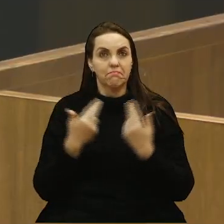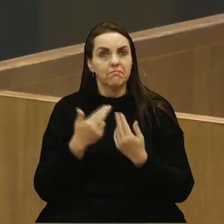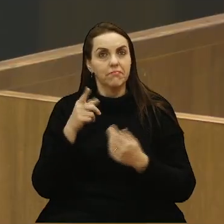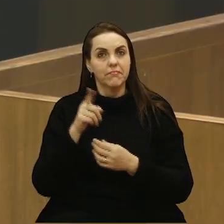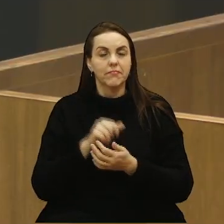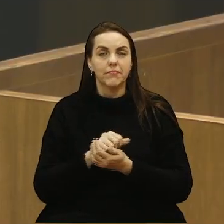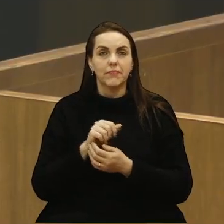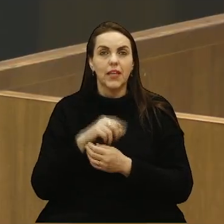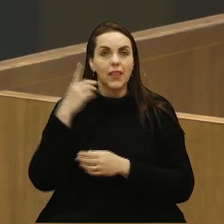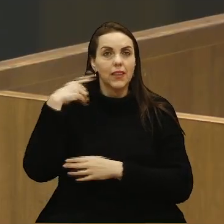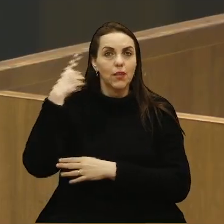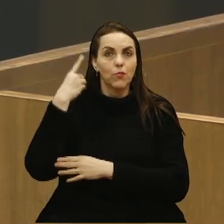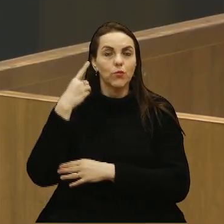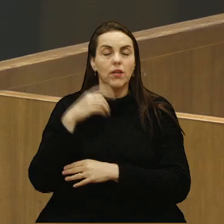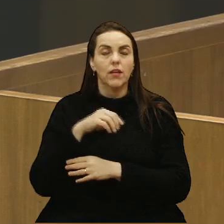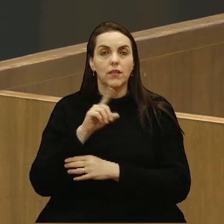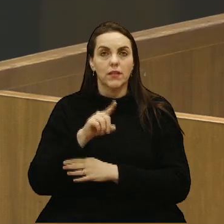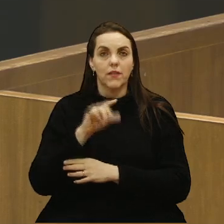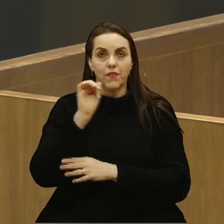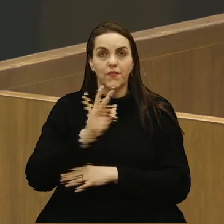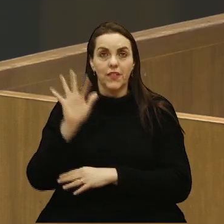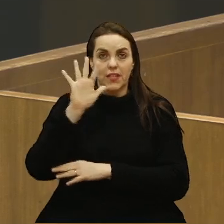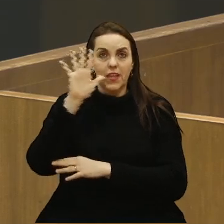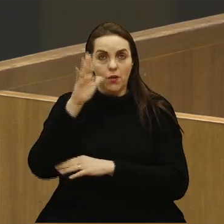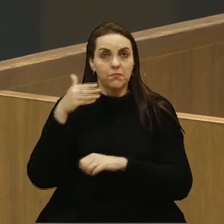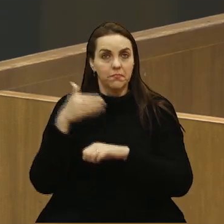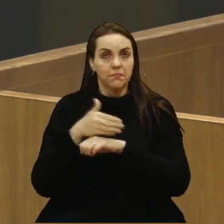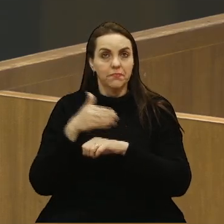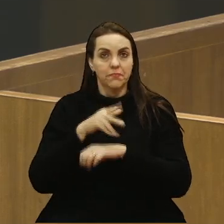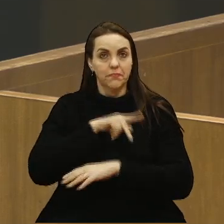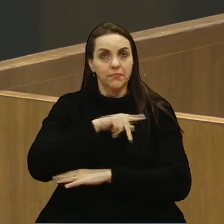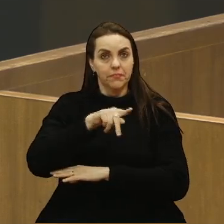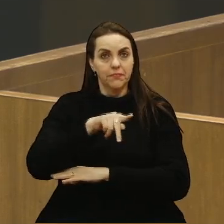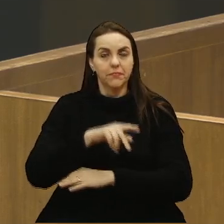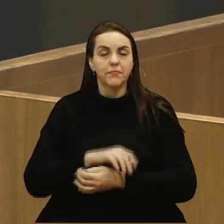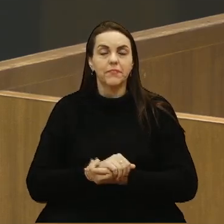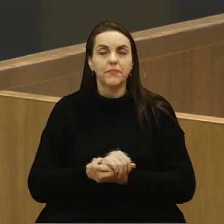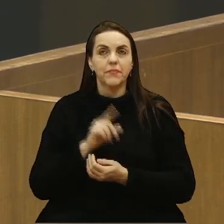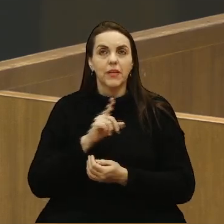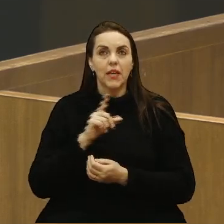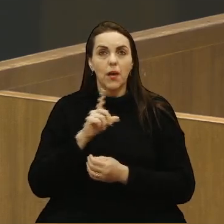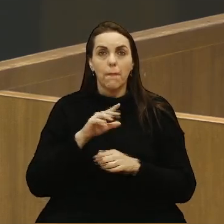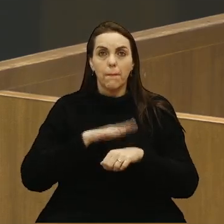nossa deputada federal preside, e naquele momento estavam